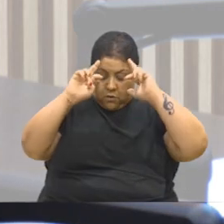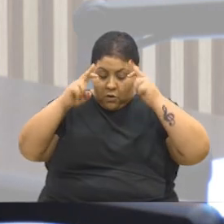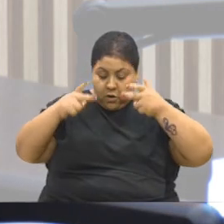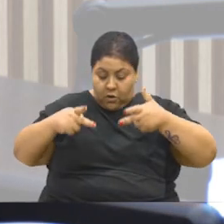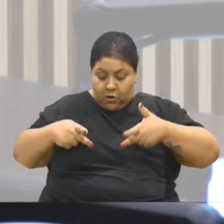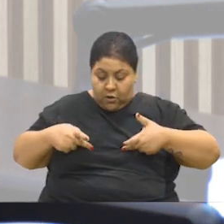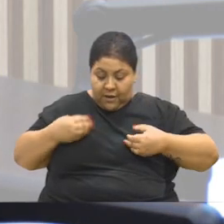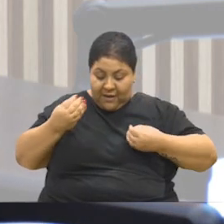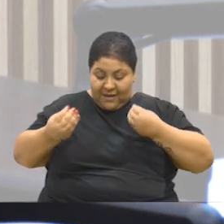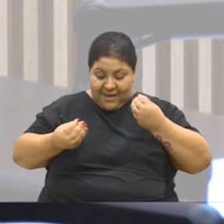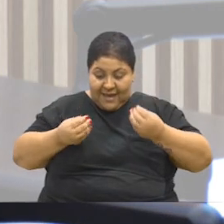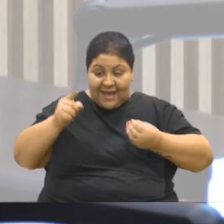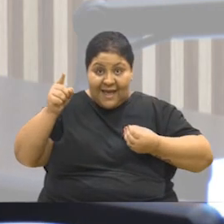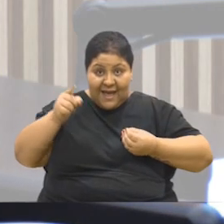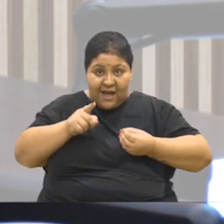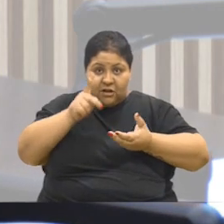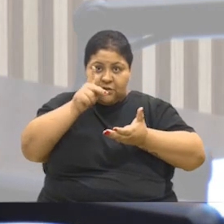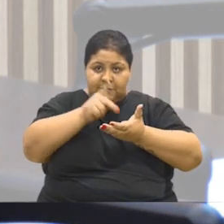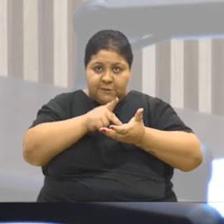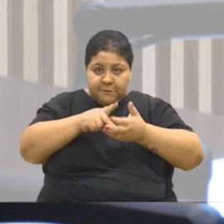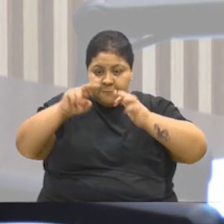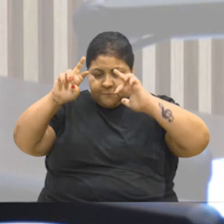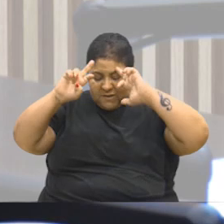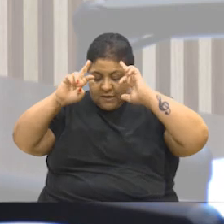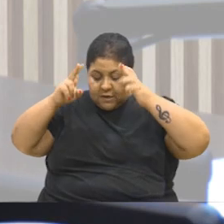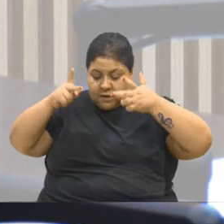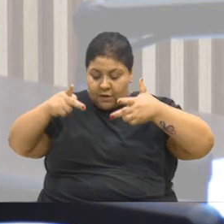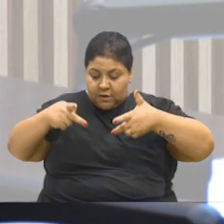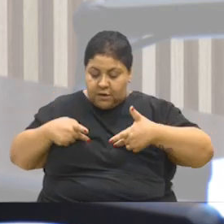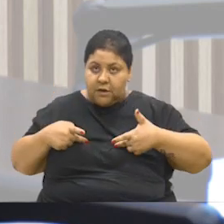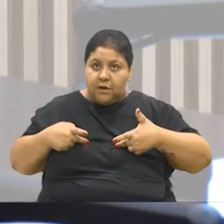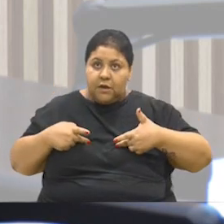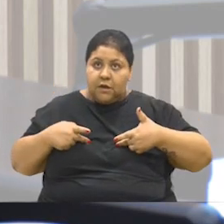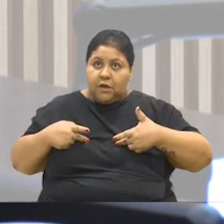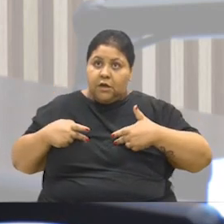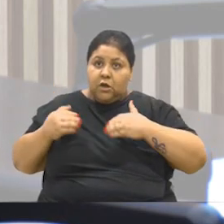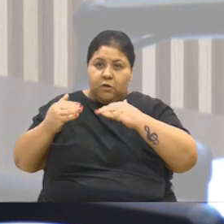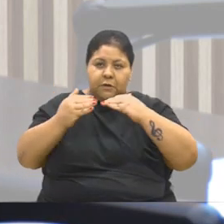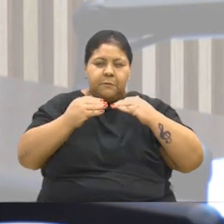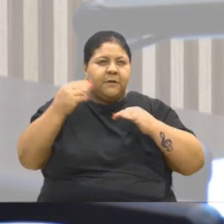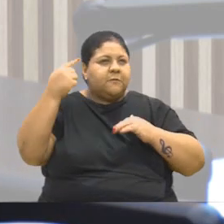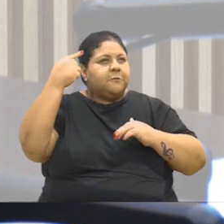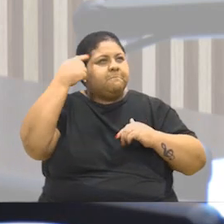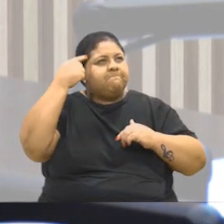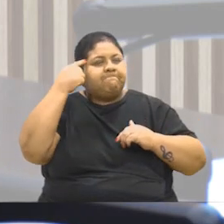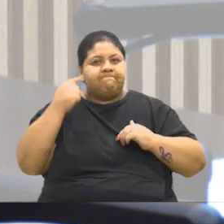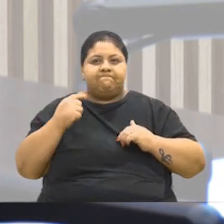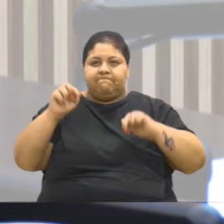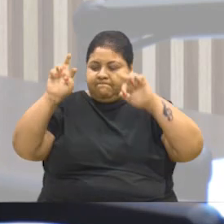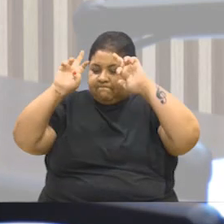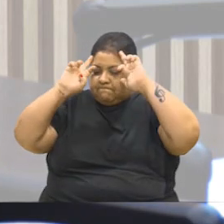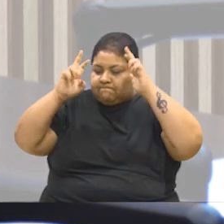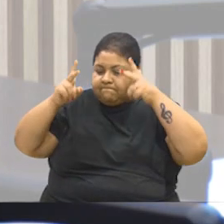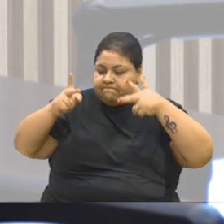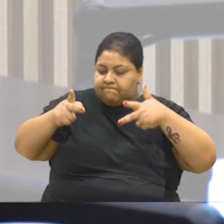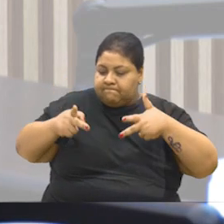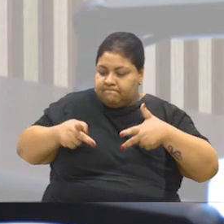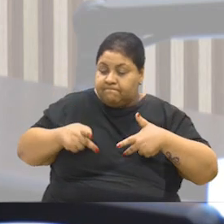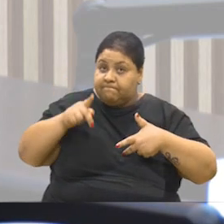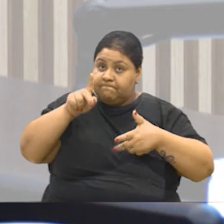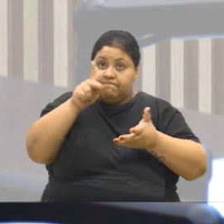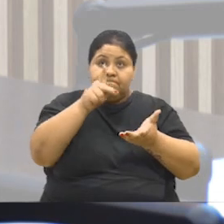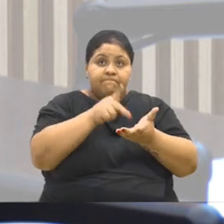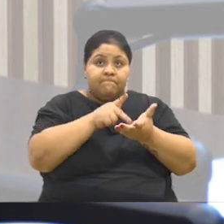se reconhecer quem você realmente é. Reconhecer os teus padrões de pensamentos.